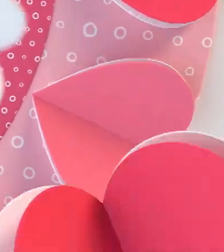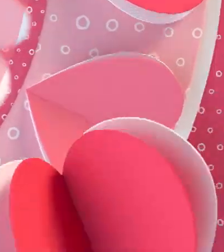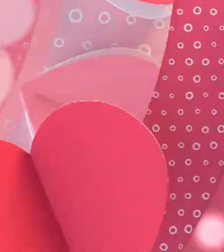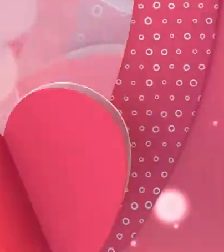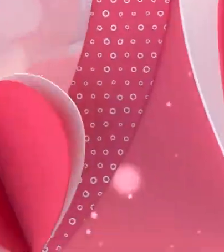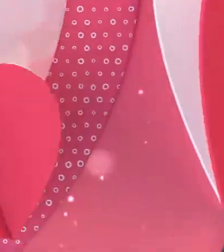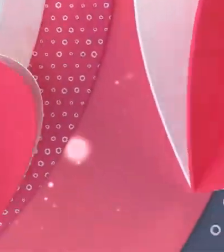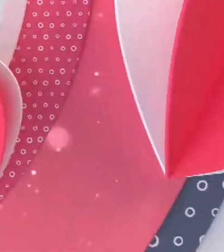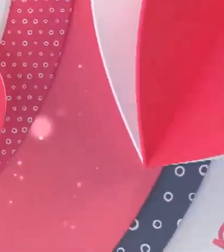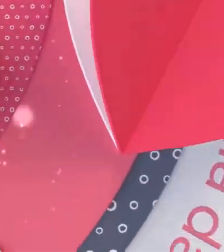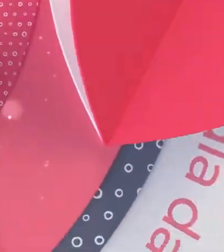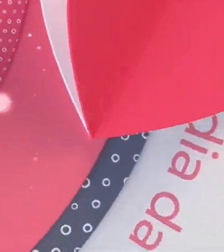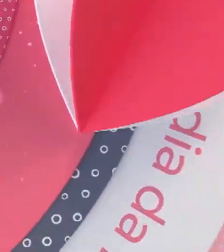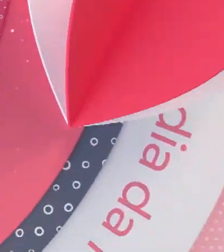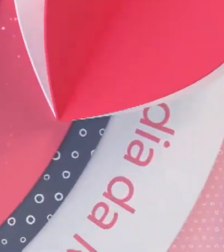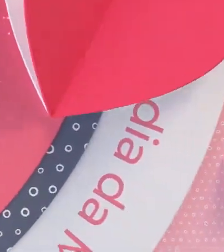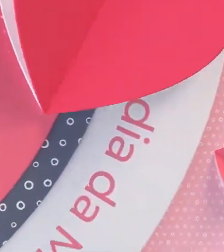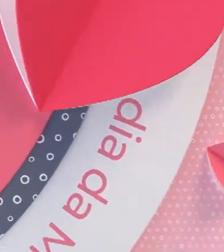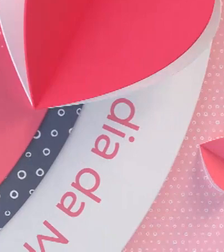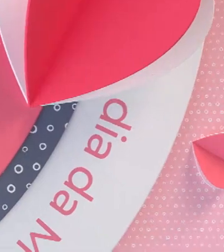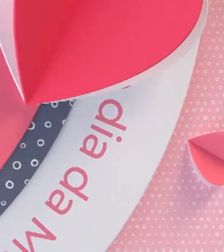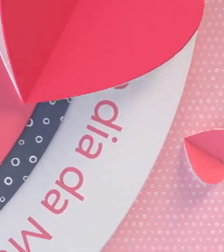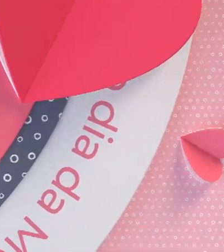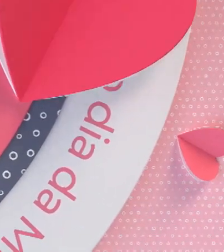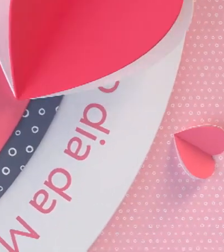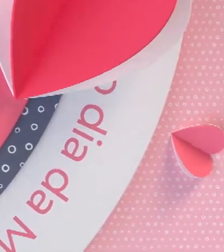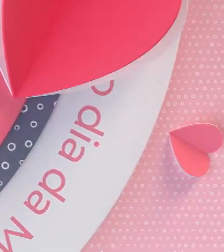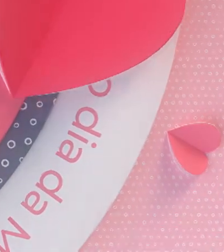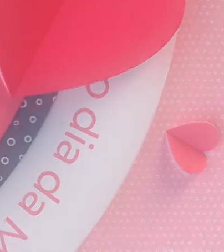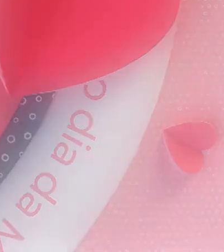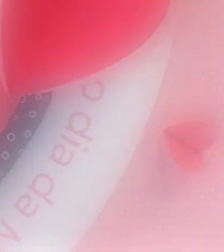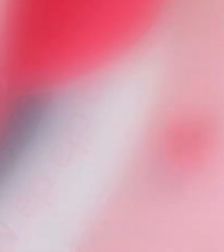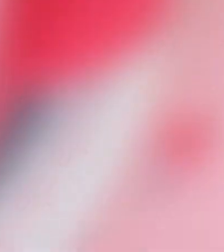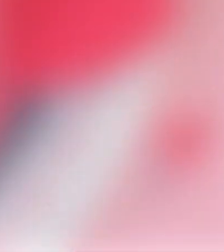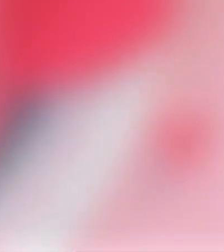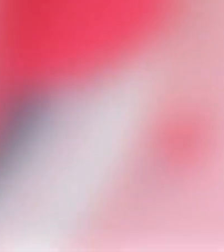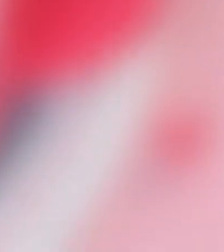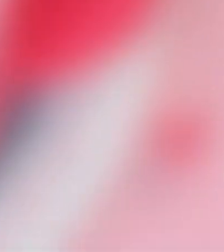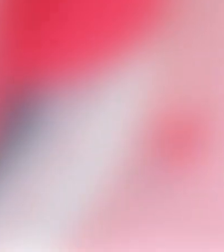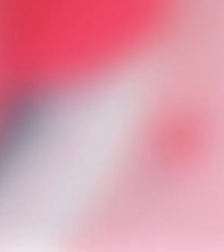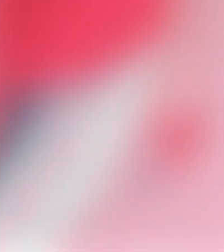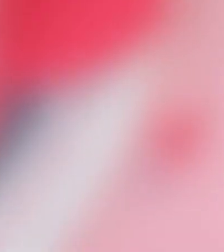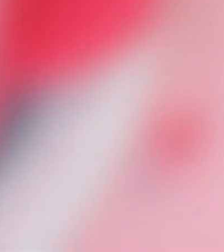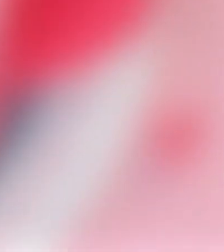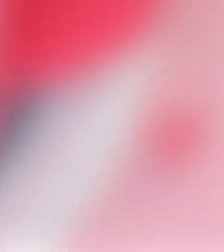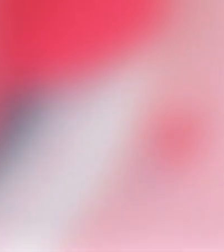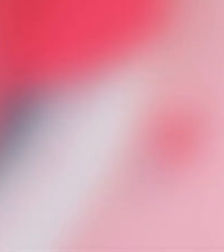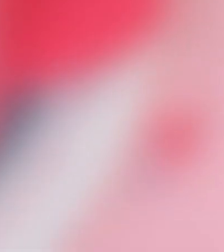UFMS, a nossa universidade.